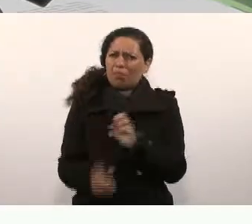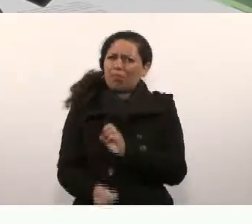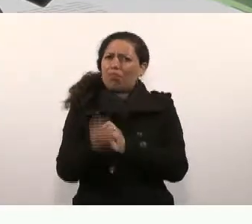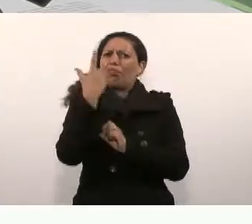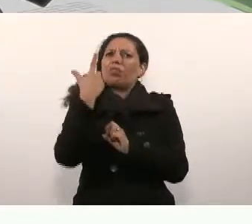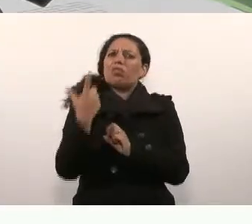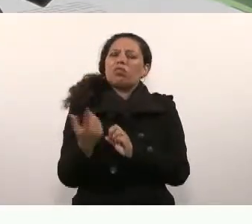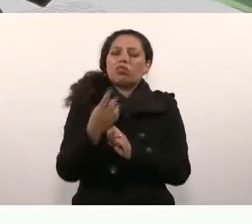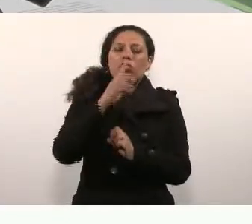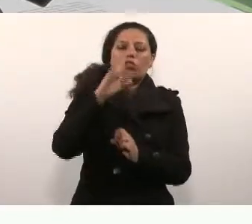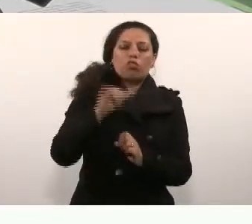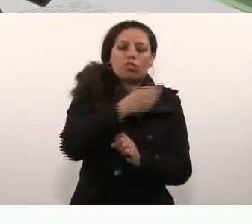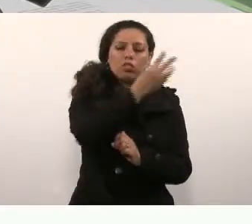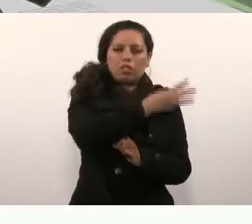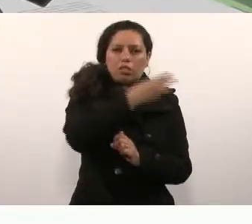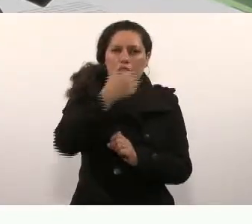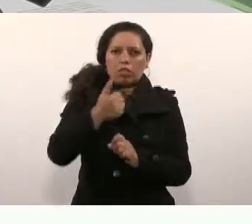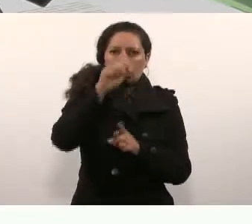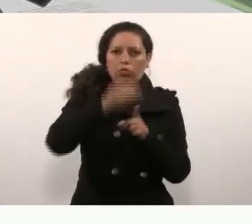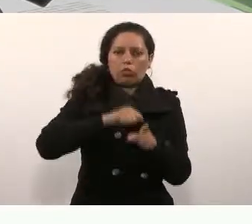rumorosa, em 31 de dezembro